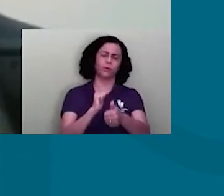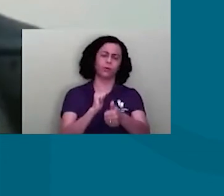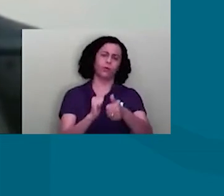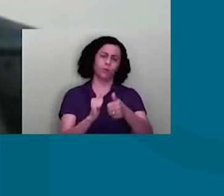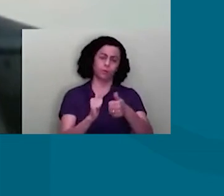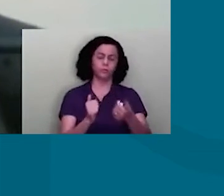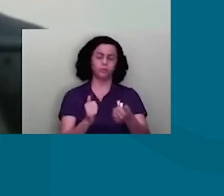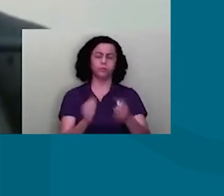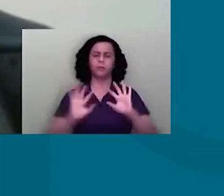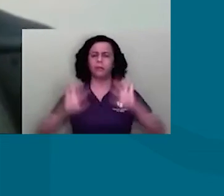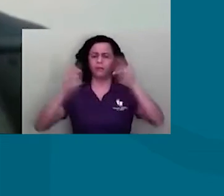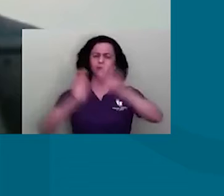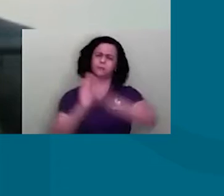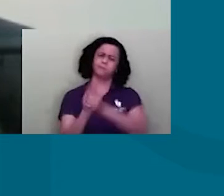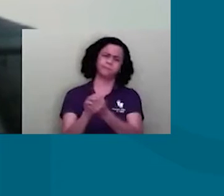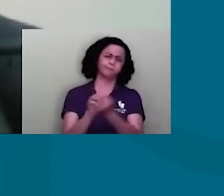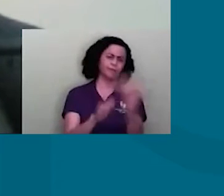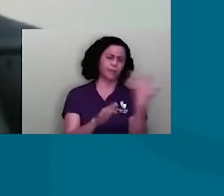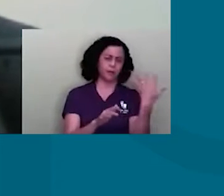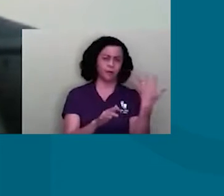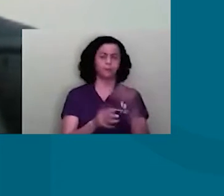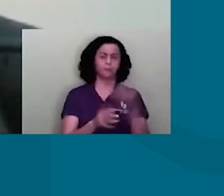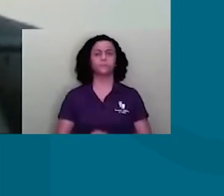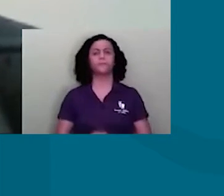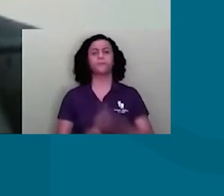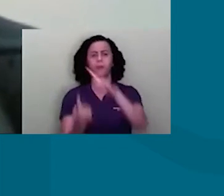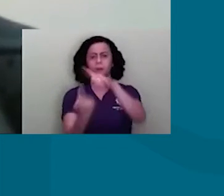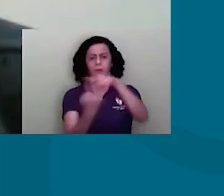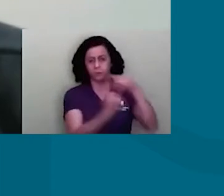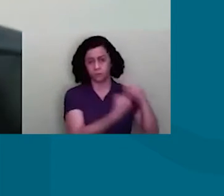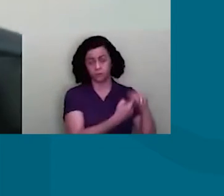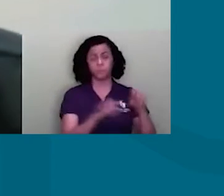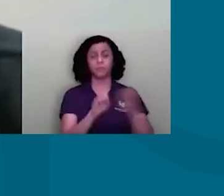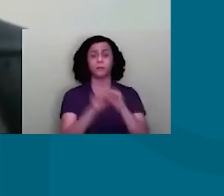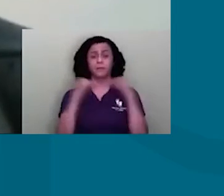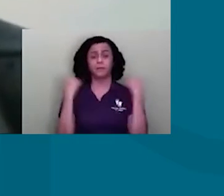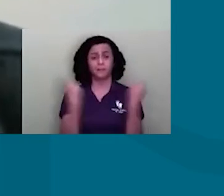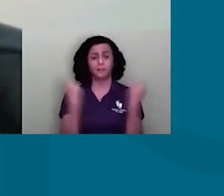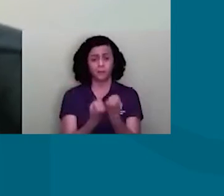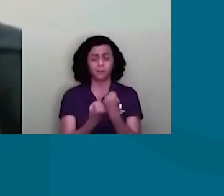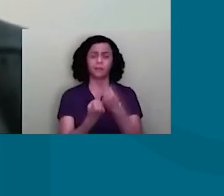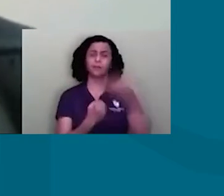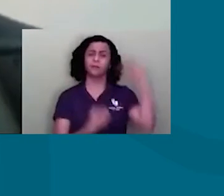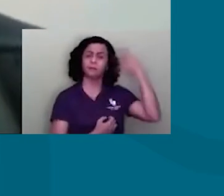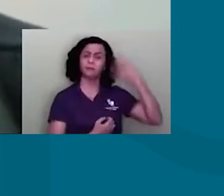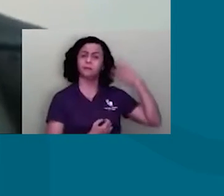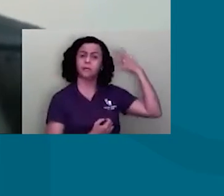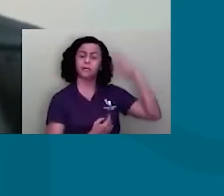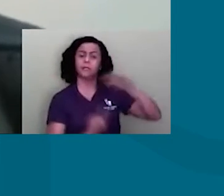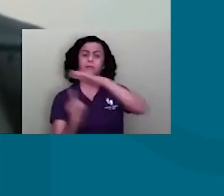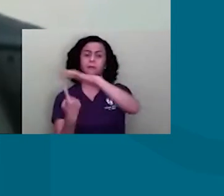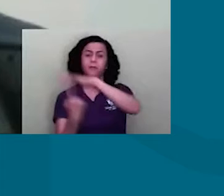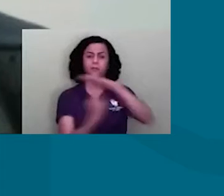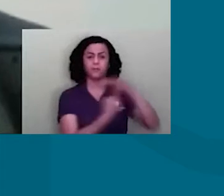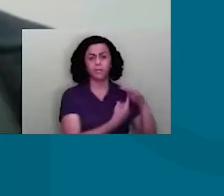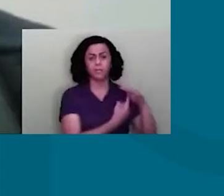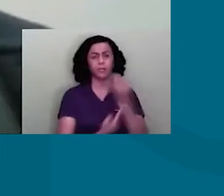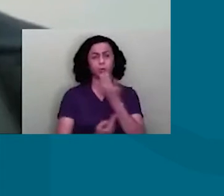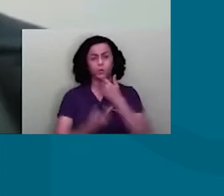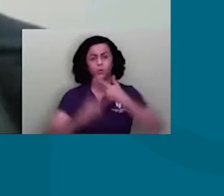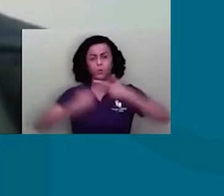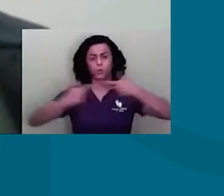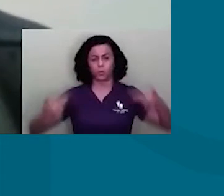outros, seminários, palestras, feiras gastronômicas, exposição agropecuária,